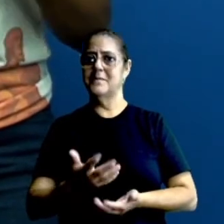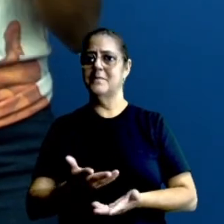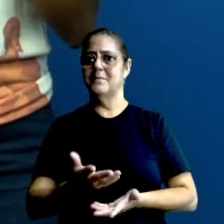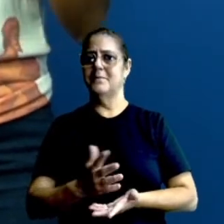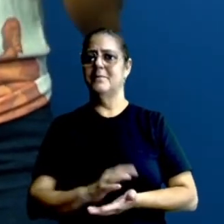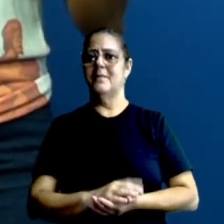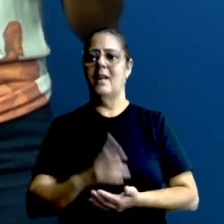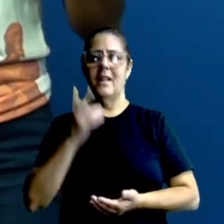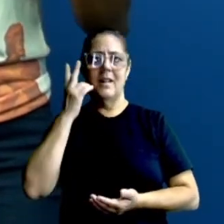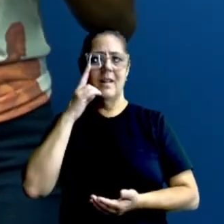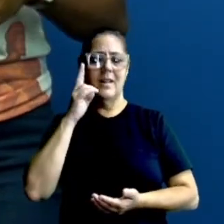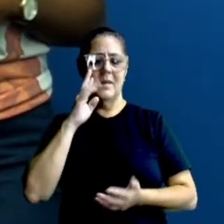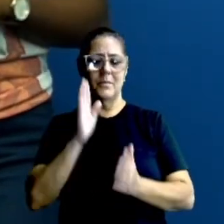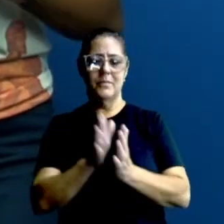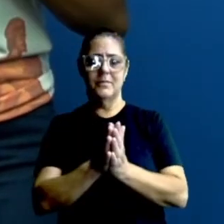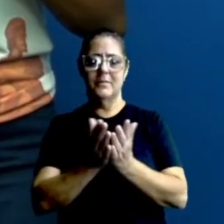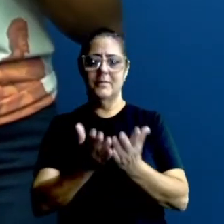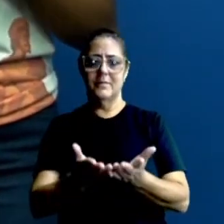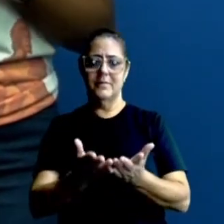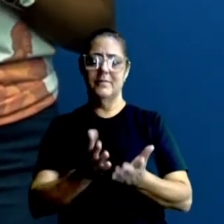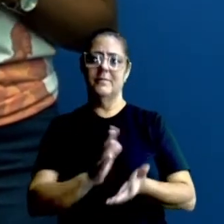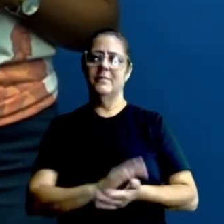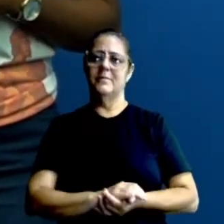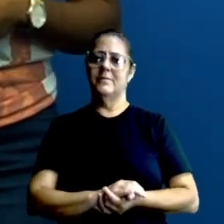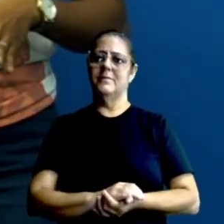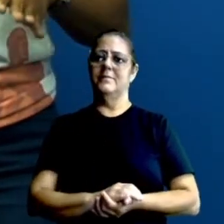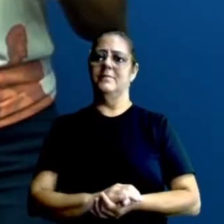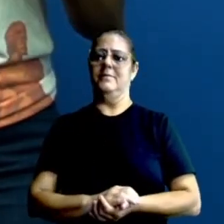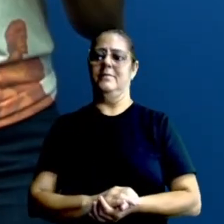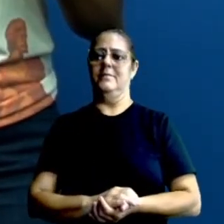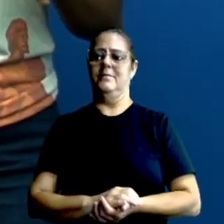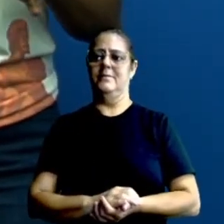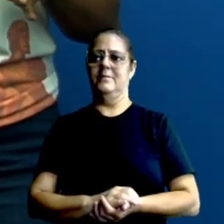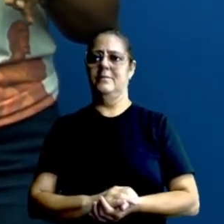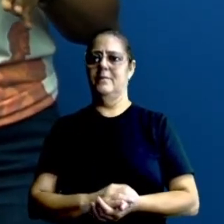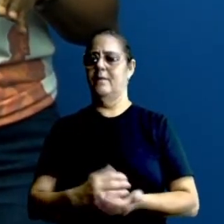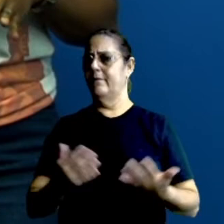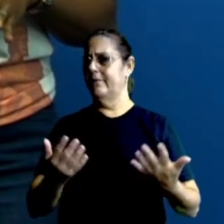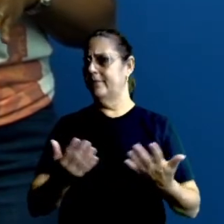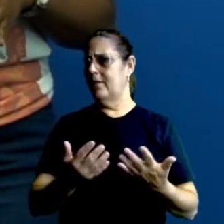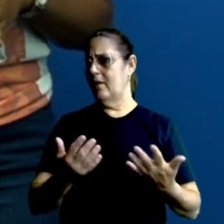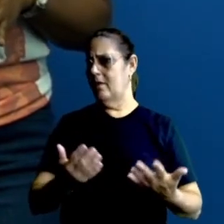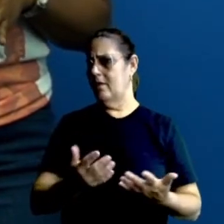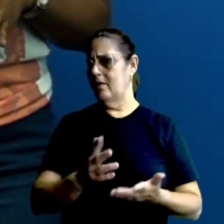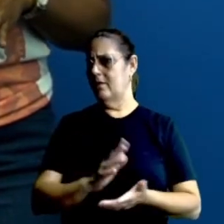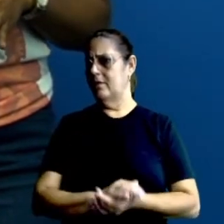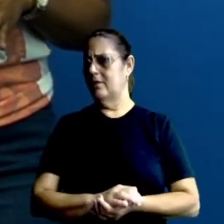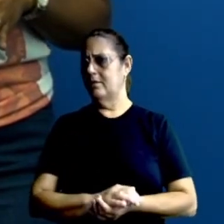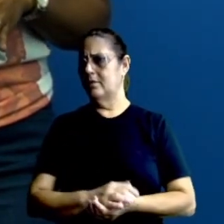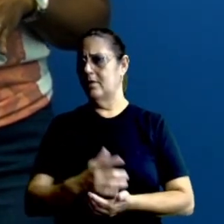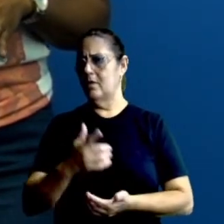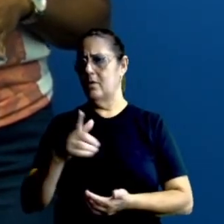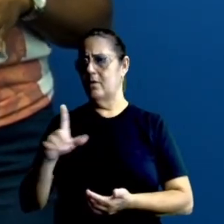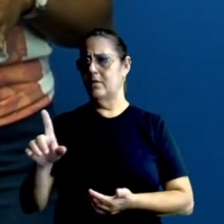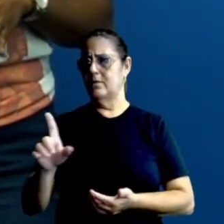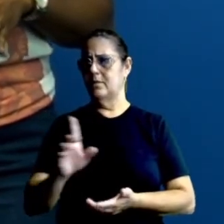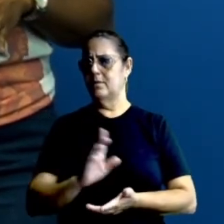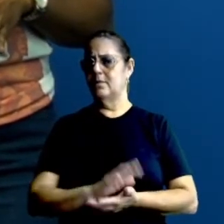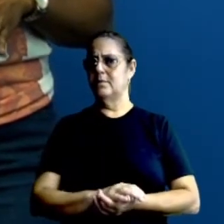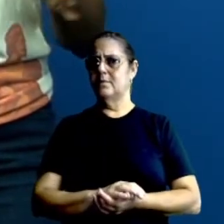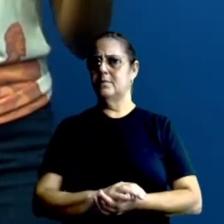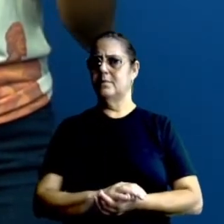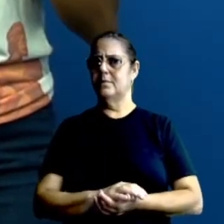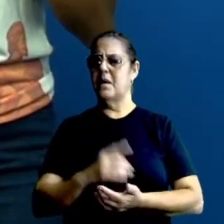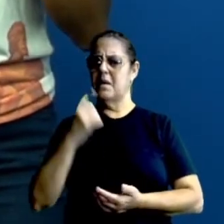notebooks lembram do caderno exemplo é isso mesmo agora a gente temos mais outras